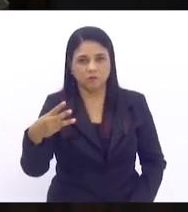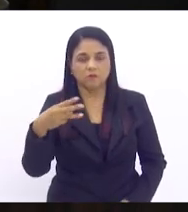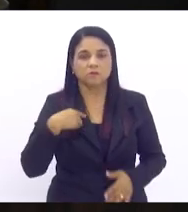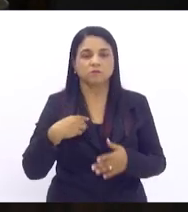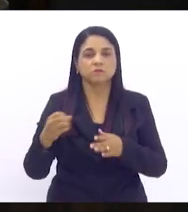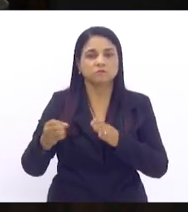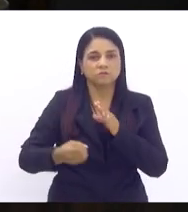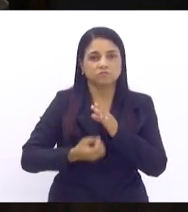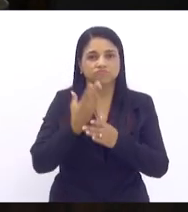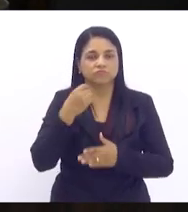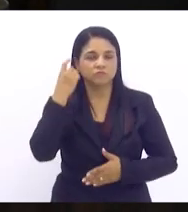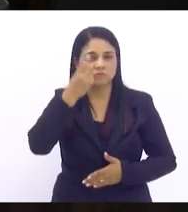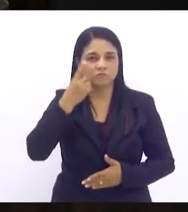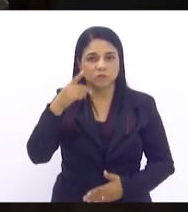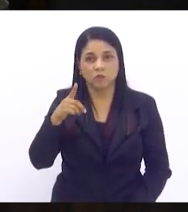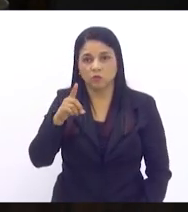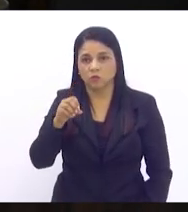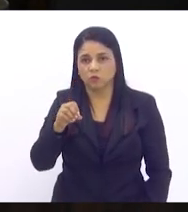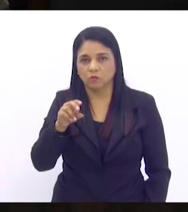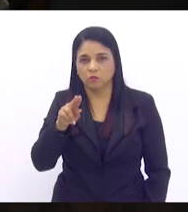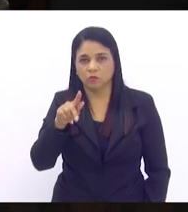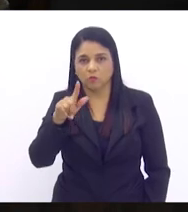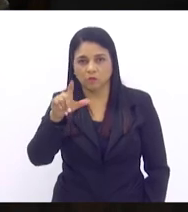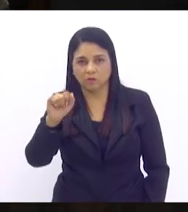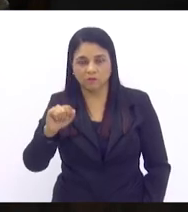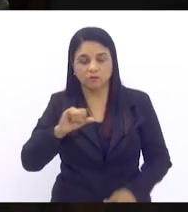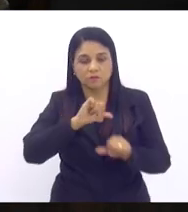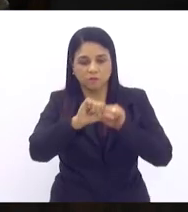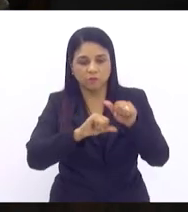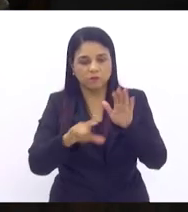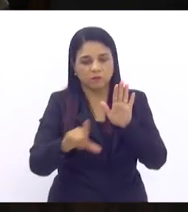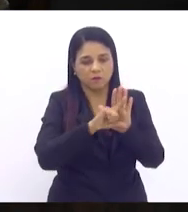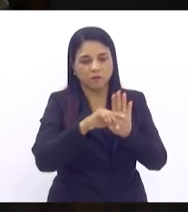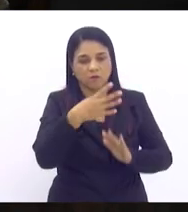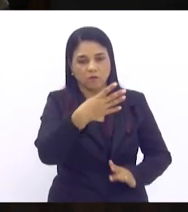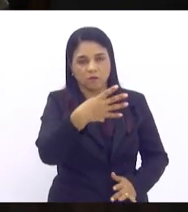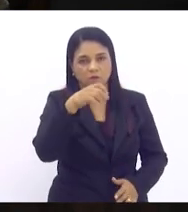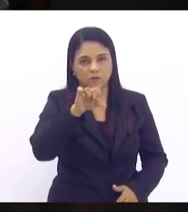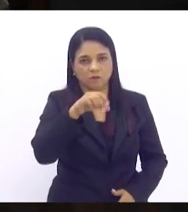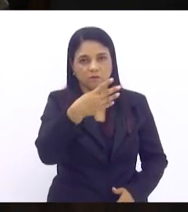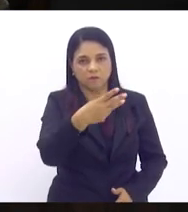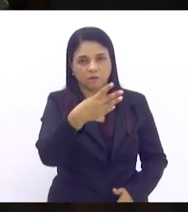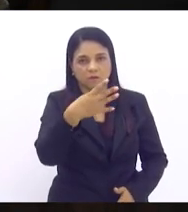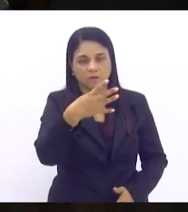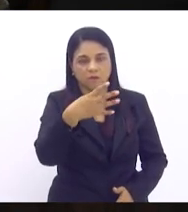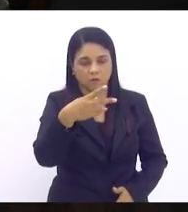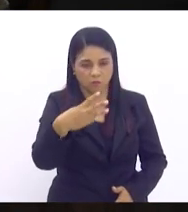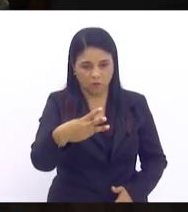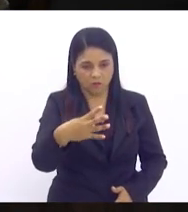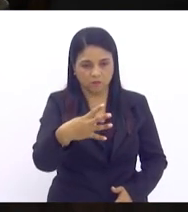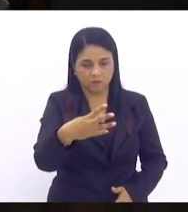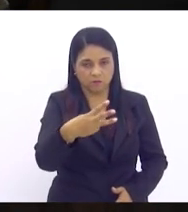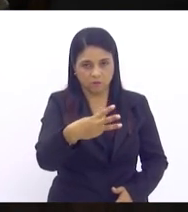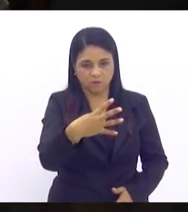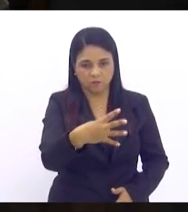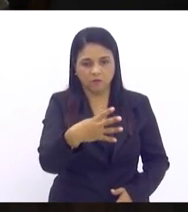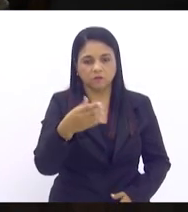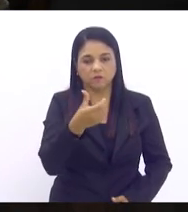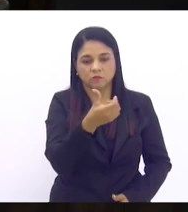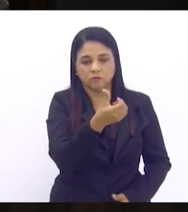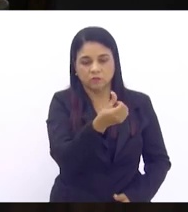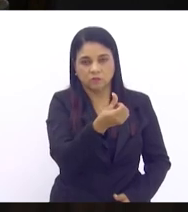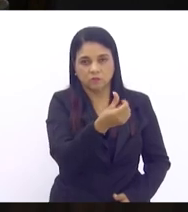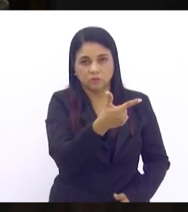autoria do deputado Douglas Ruas, que altera a lei 4934 de 20 de dezembro de 2006, que dispõe